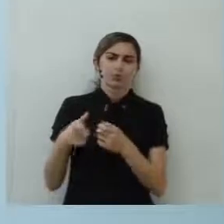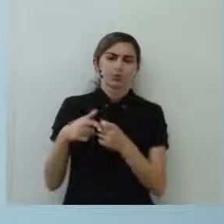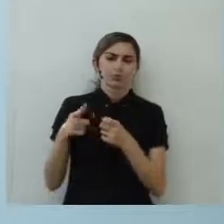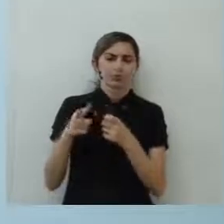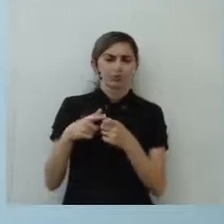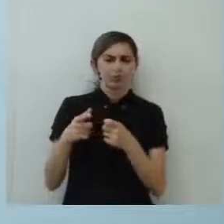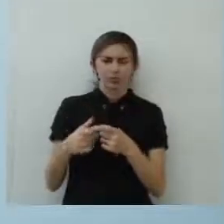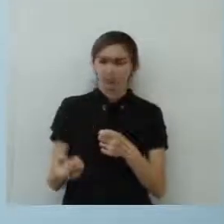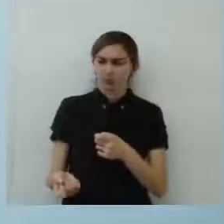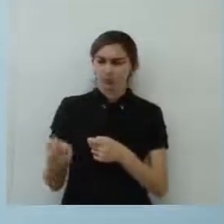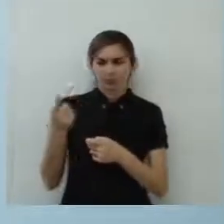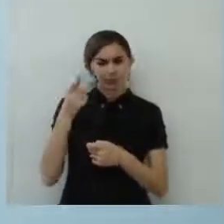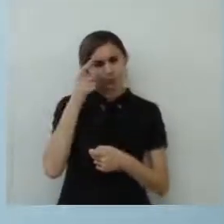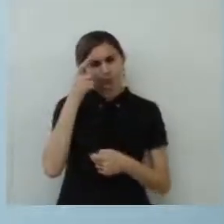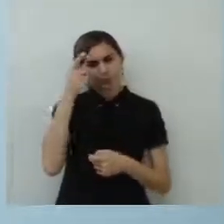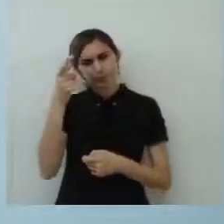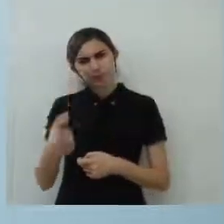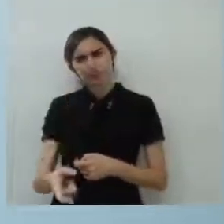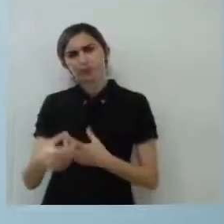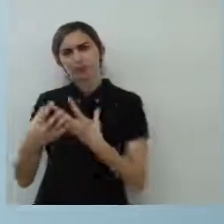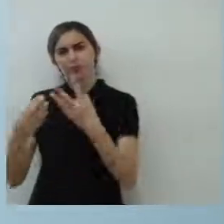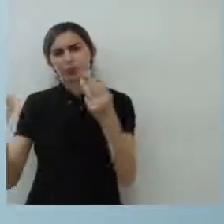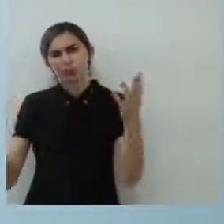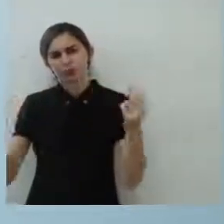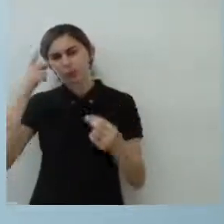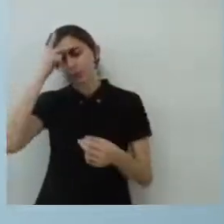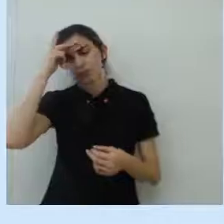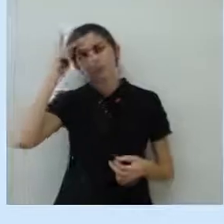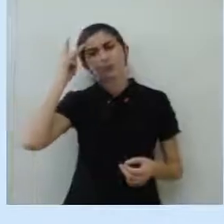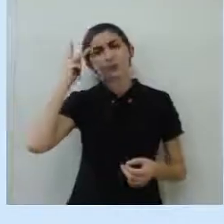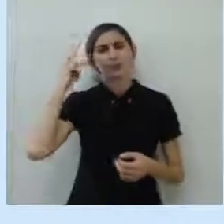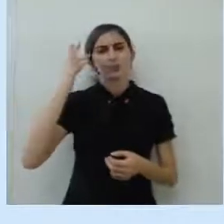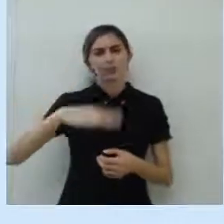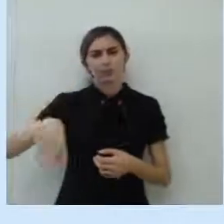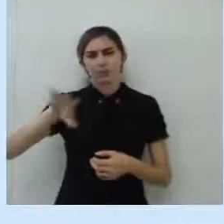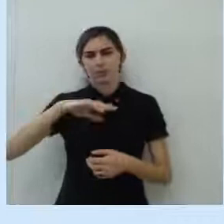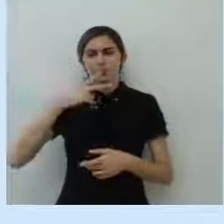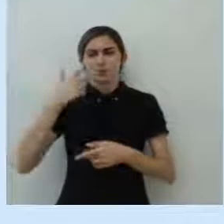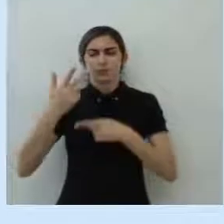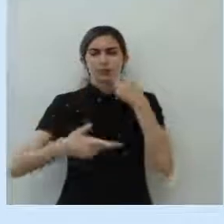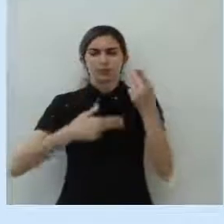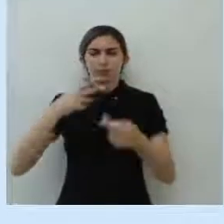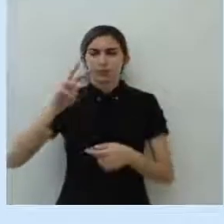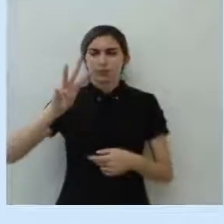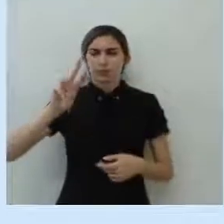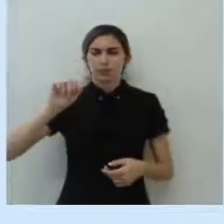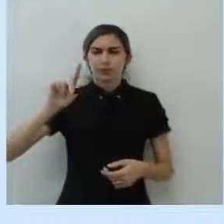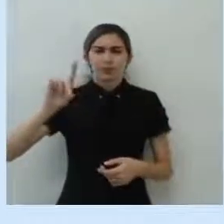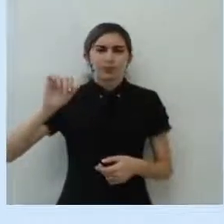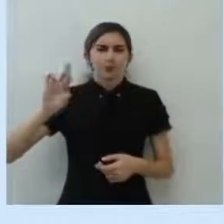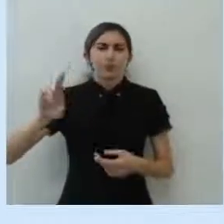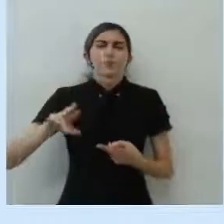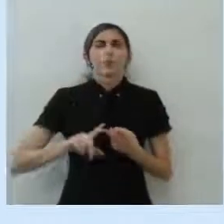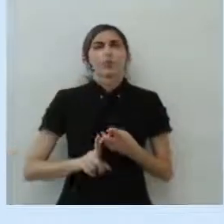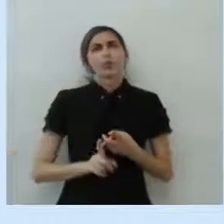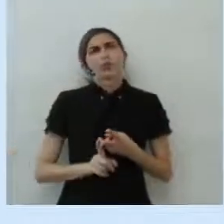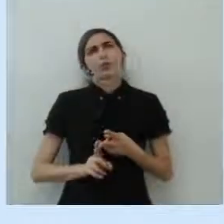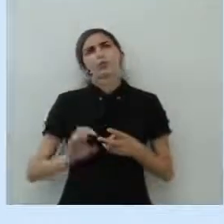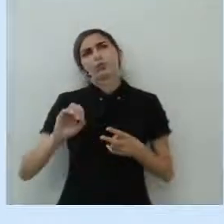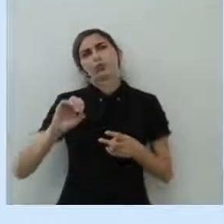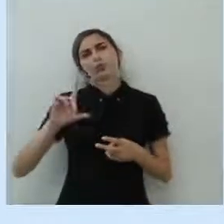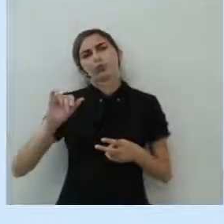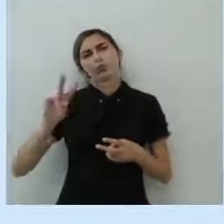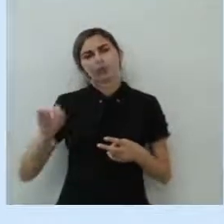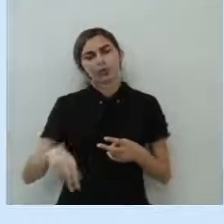É interessante porque muitas personalidades das quais nós falamos Valdemar aqui, de Oliveira. Valdemar de Oliveira, nós também batemos um papo